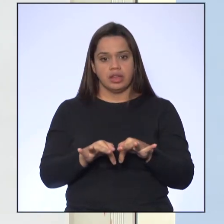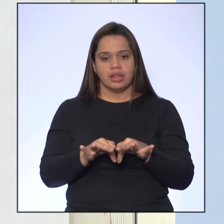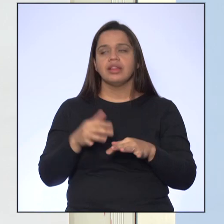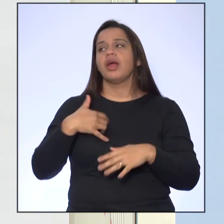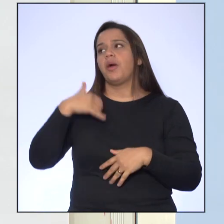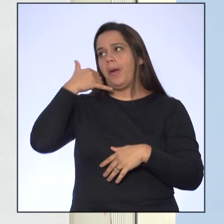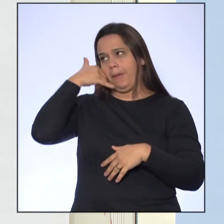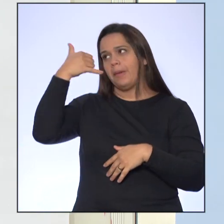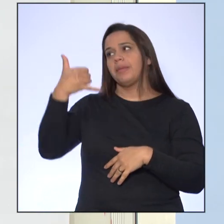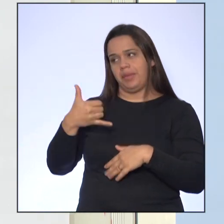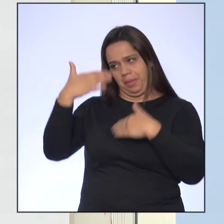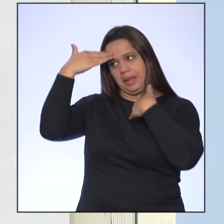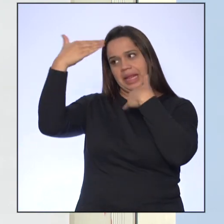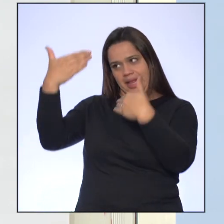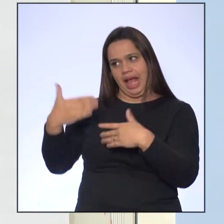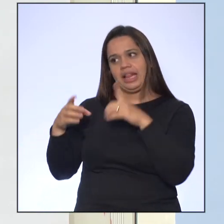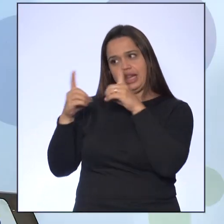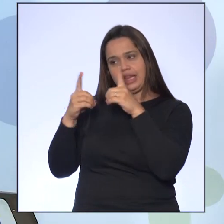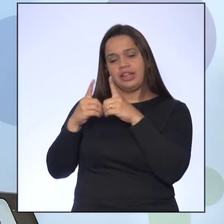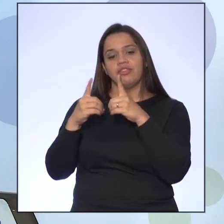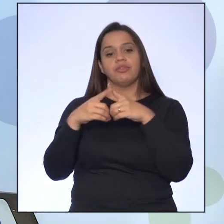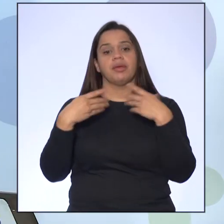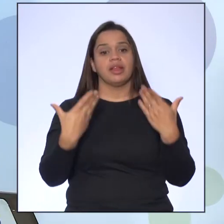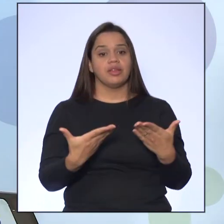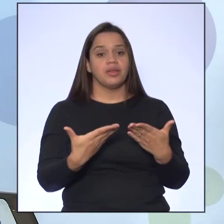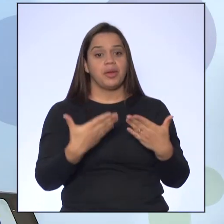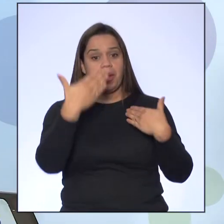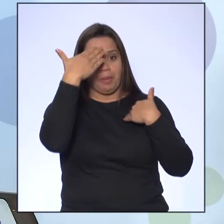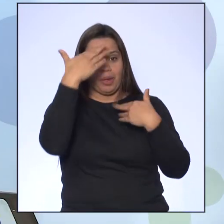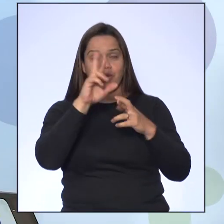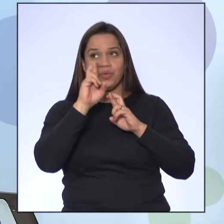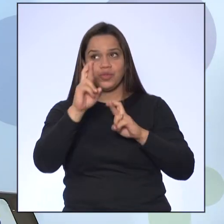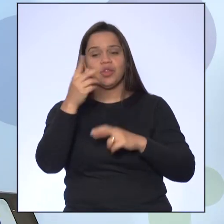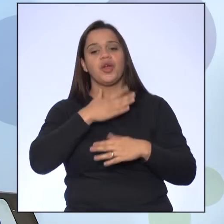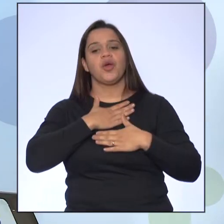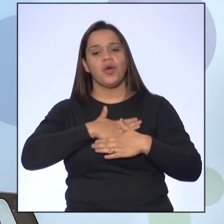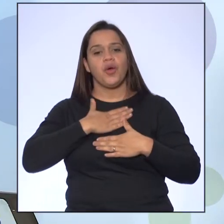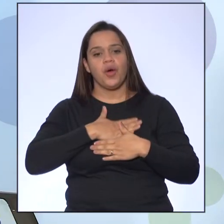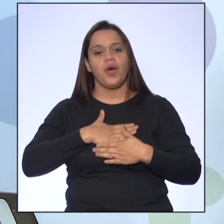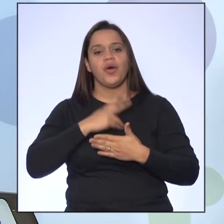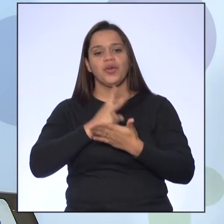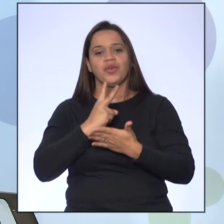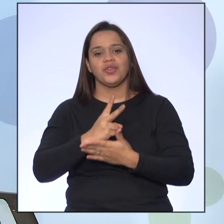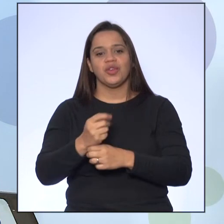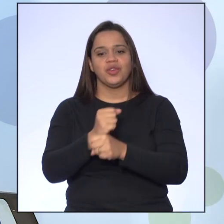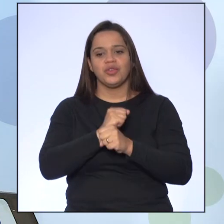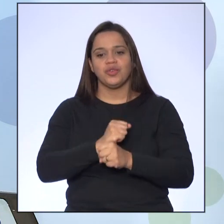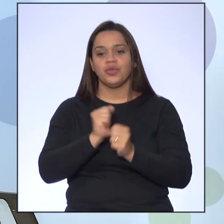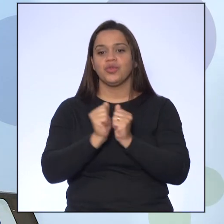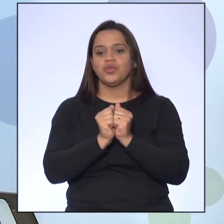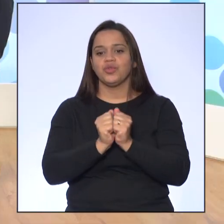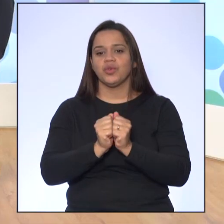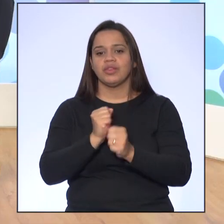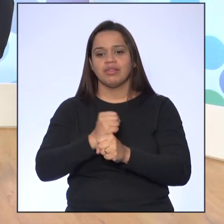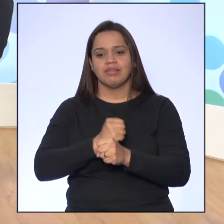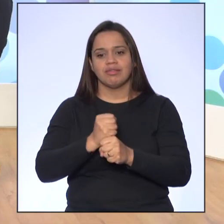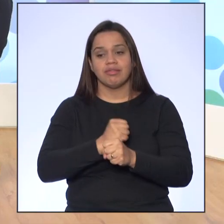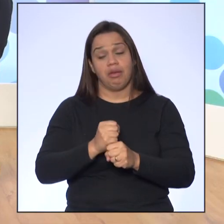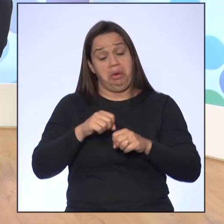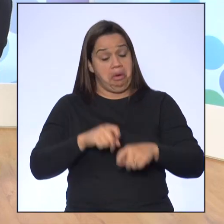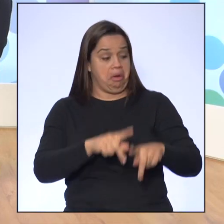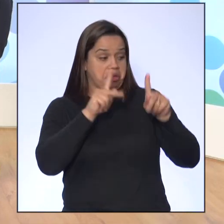o atendimento, muito obrigado. Espero que o senhor goste e continue com a gente por mais alguns anos. Se não aumentar